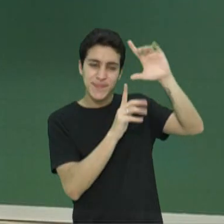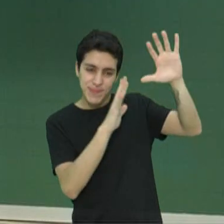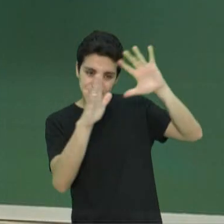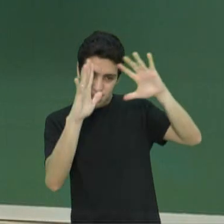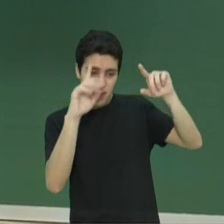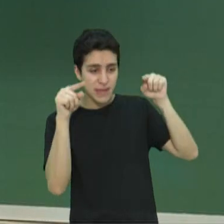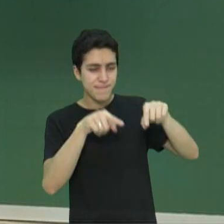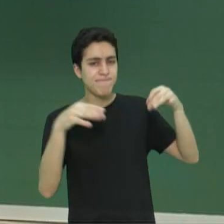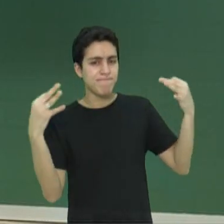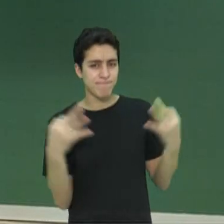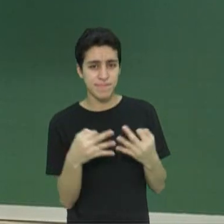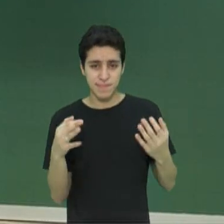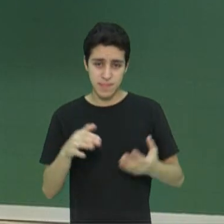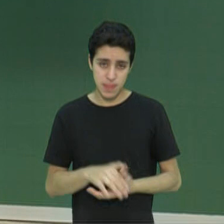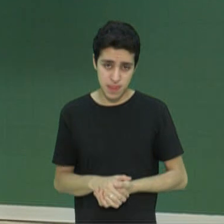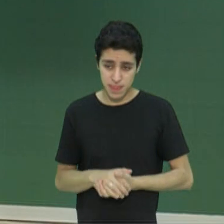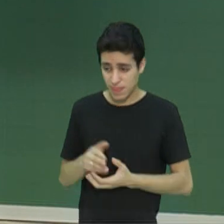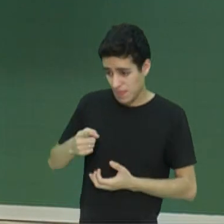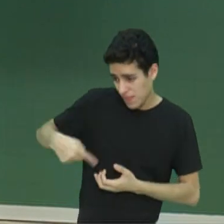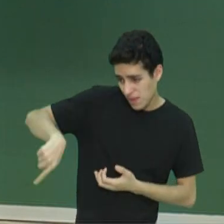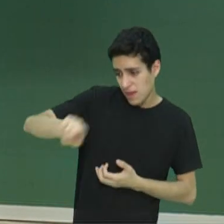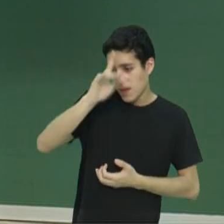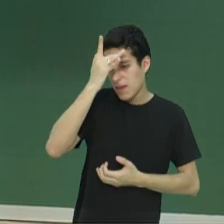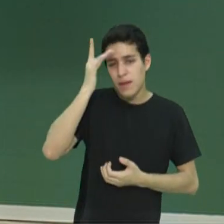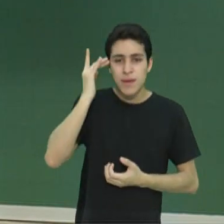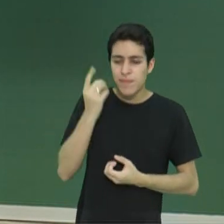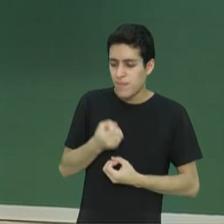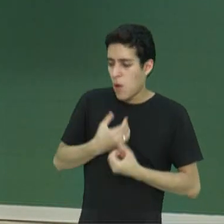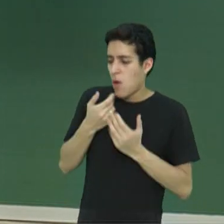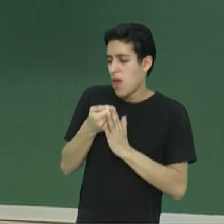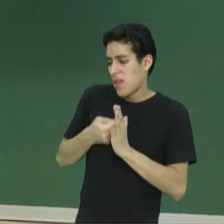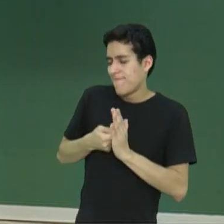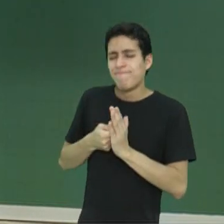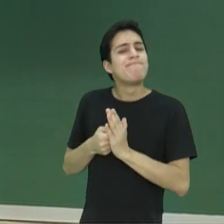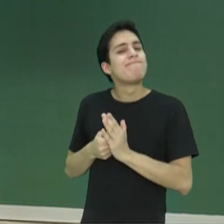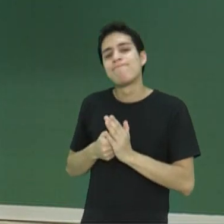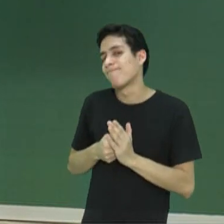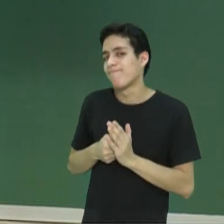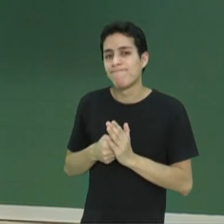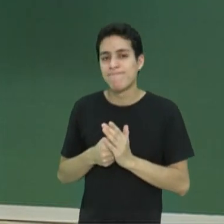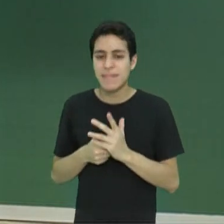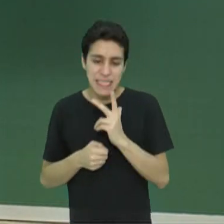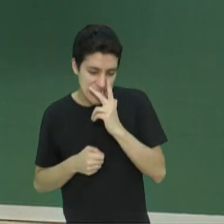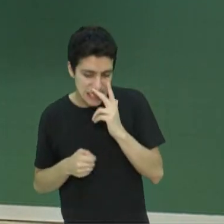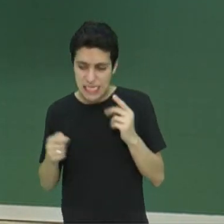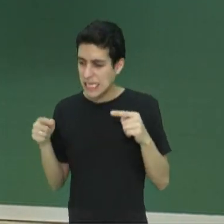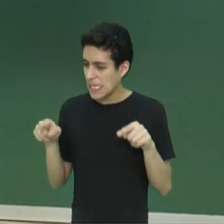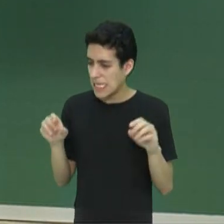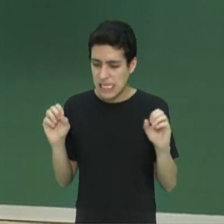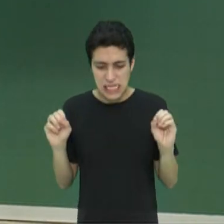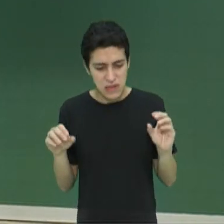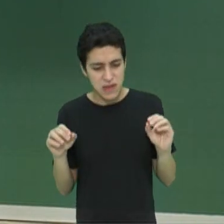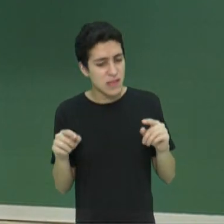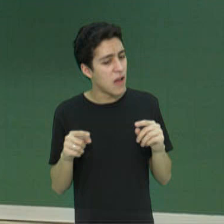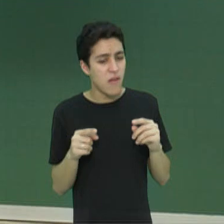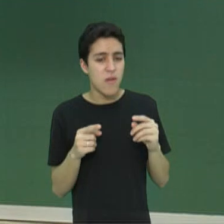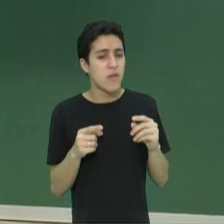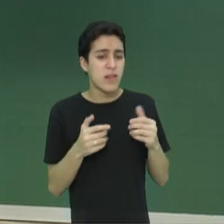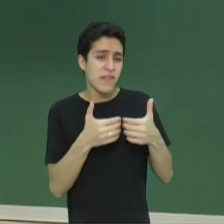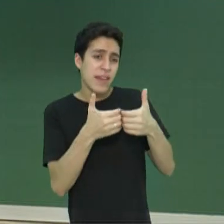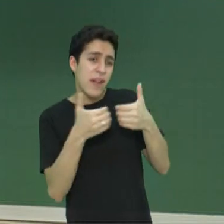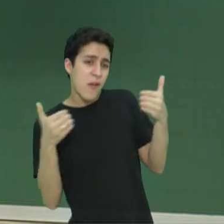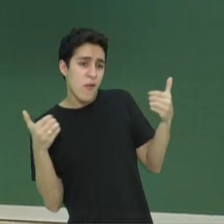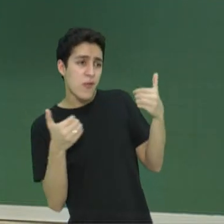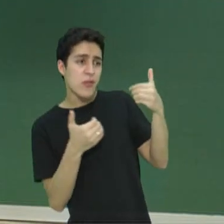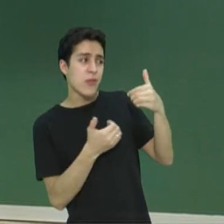mundo inteligível. Então, os poetas fazem com que a educação fique longe do